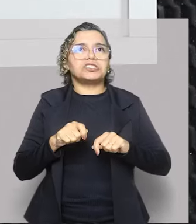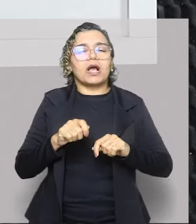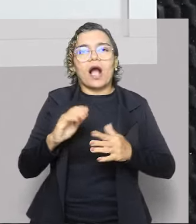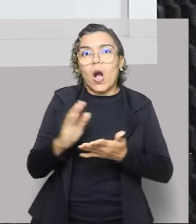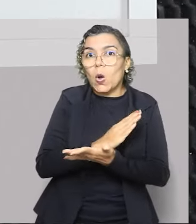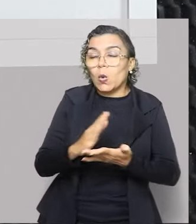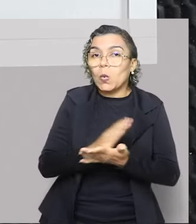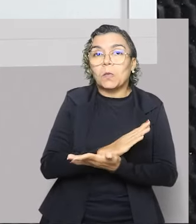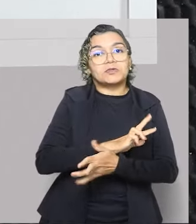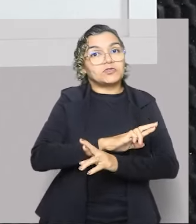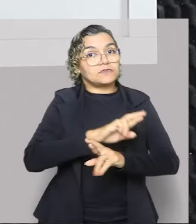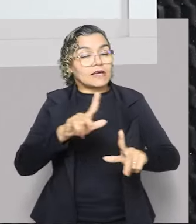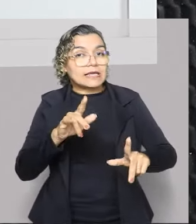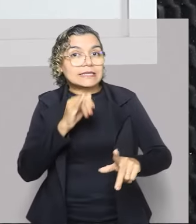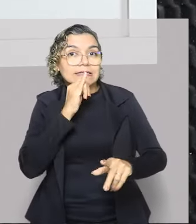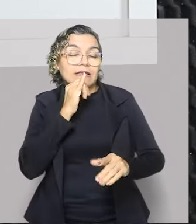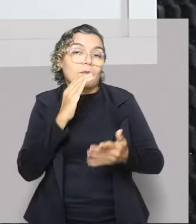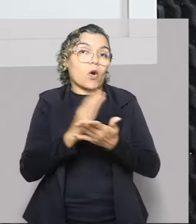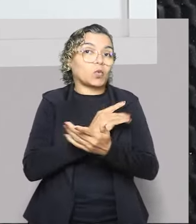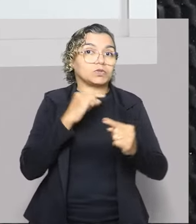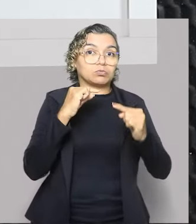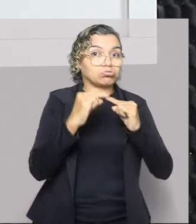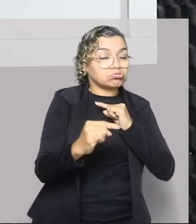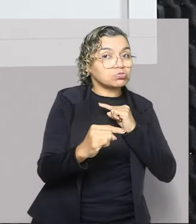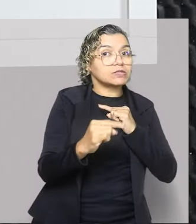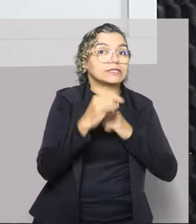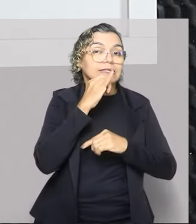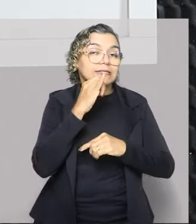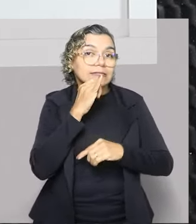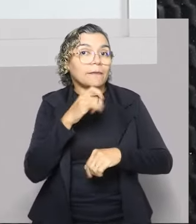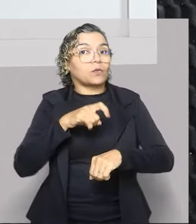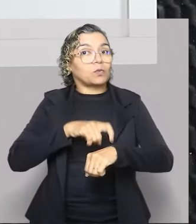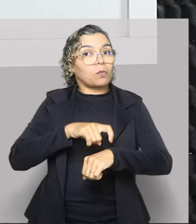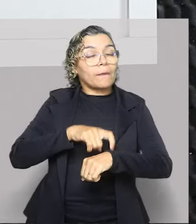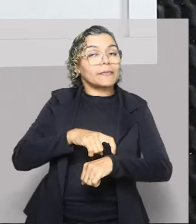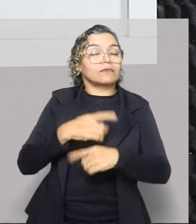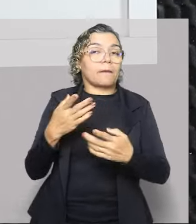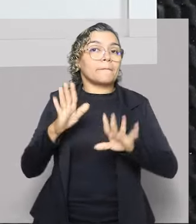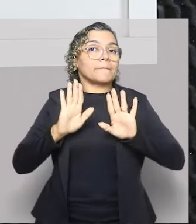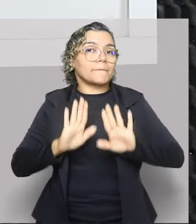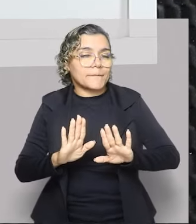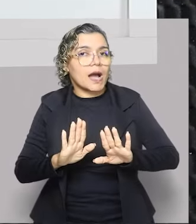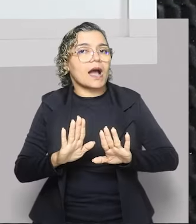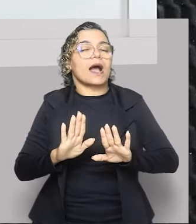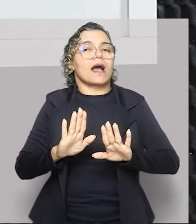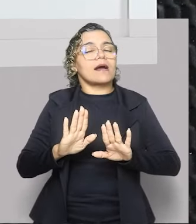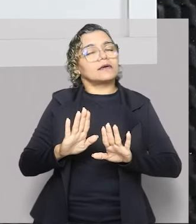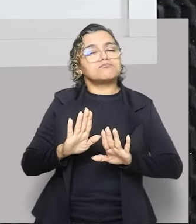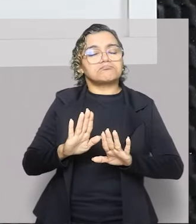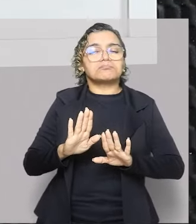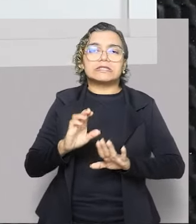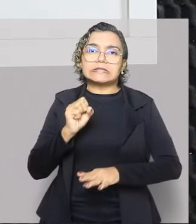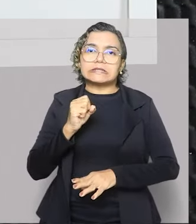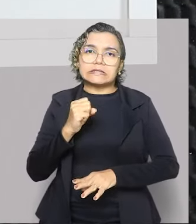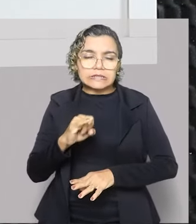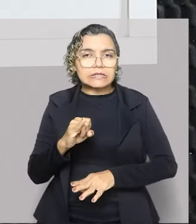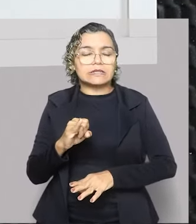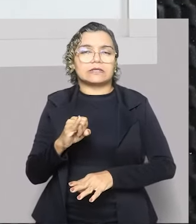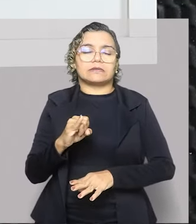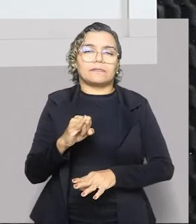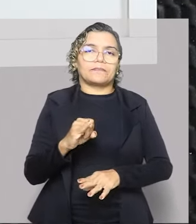anatômica né entre os órgãos sexuais desses organismos mas Teoricamente fazendo parte da